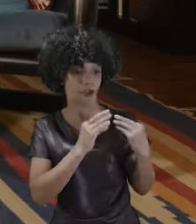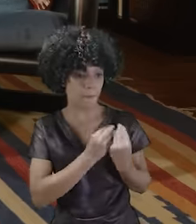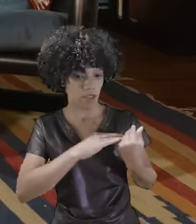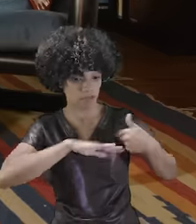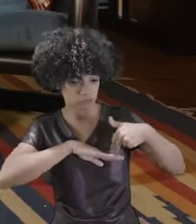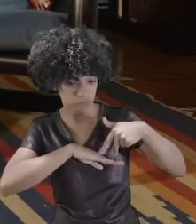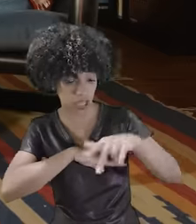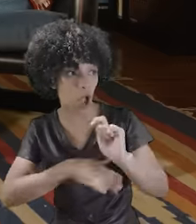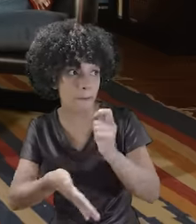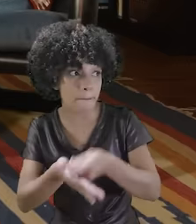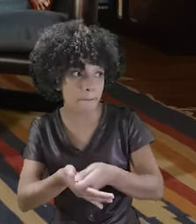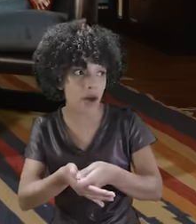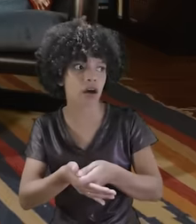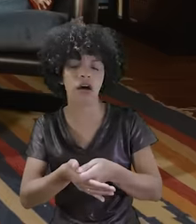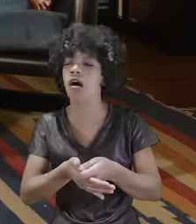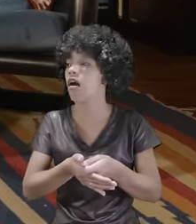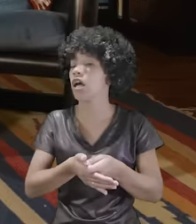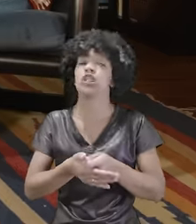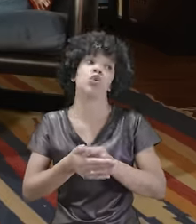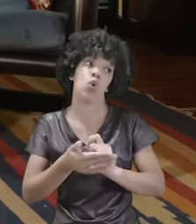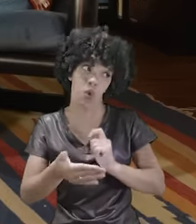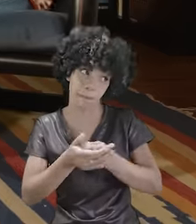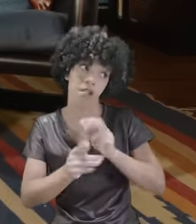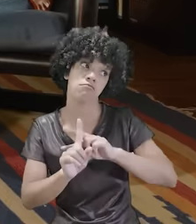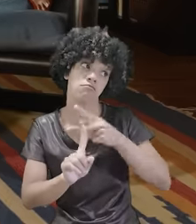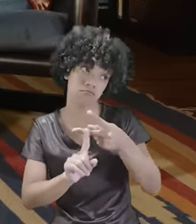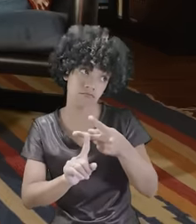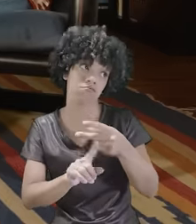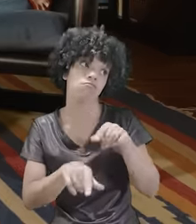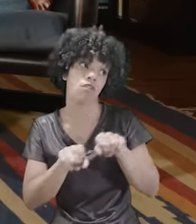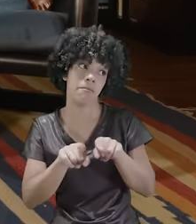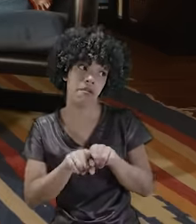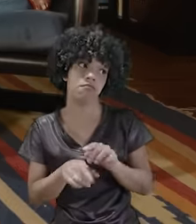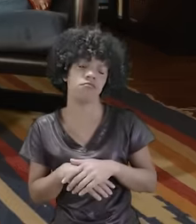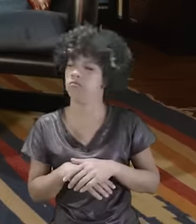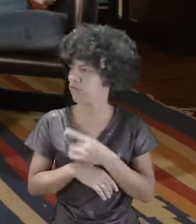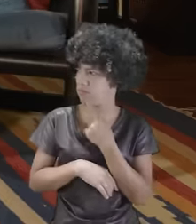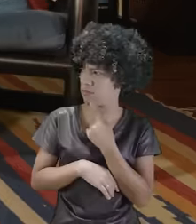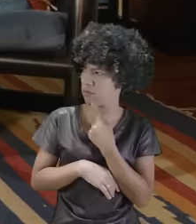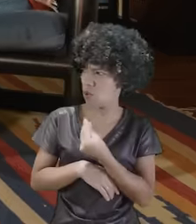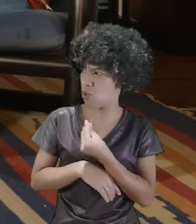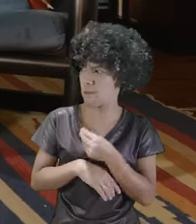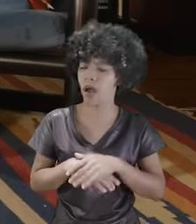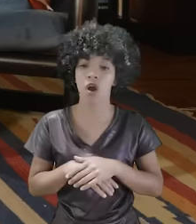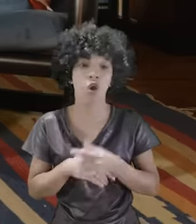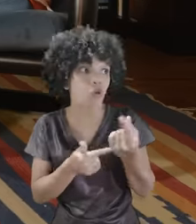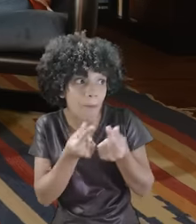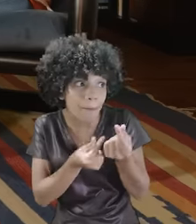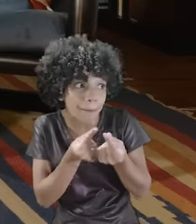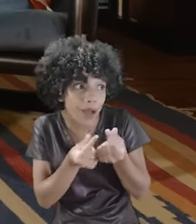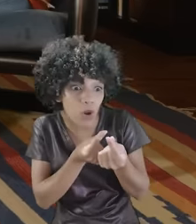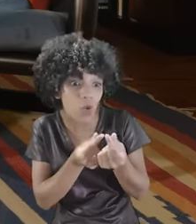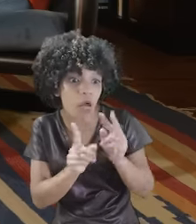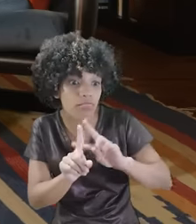comprar lá comprar com comida e comprar em dobro também um do valor ele muito dobro que